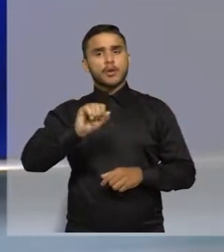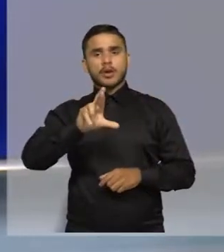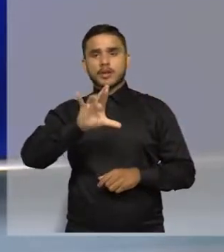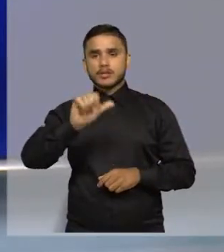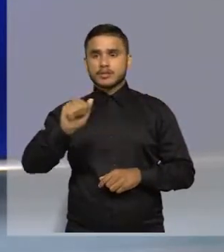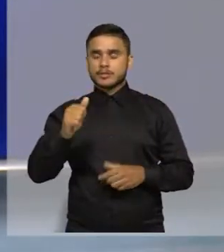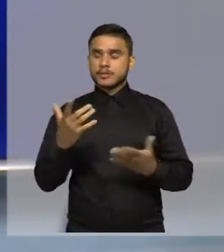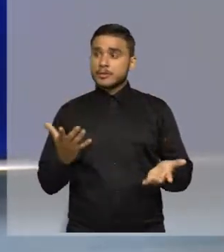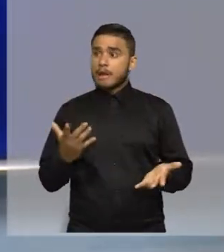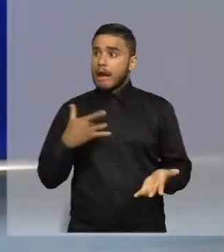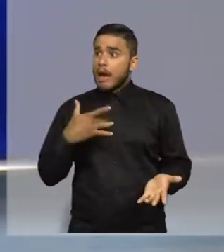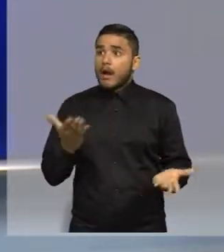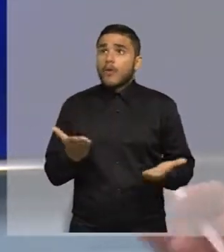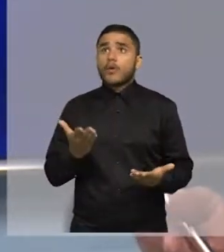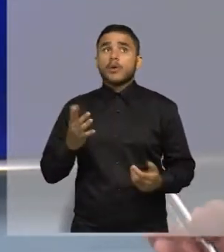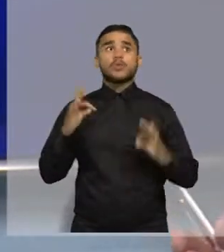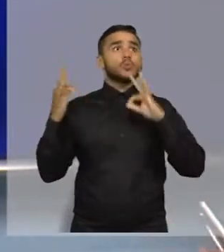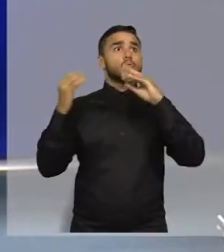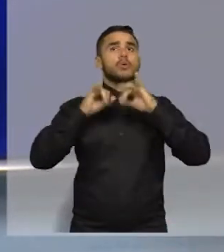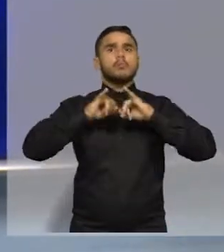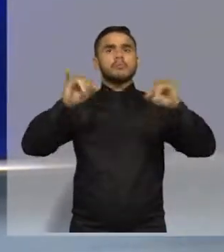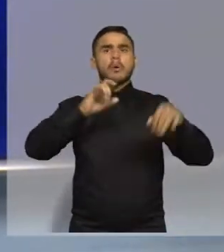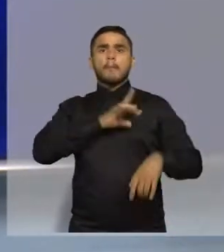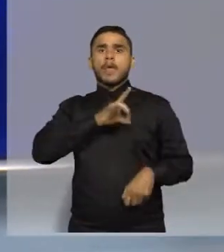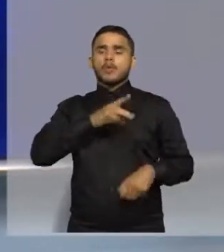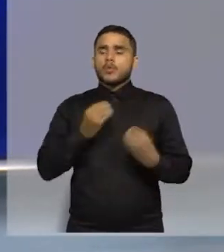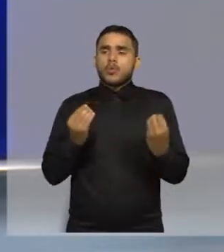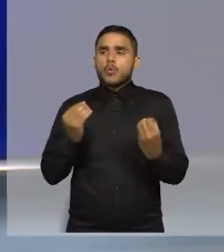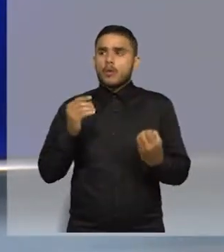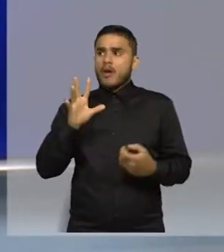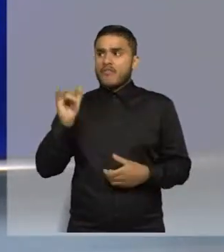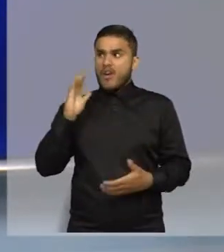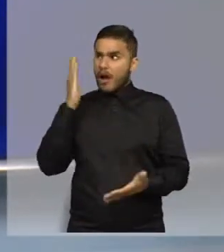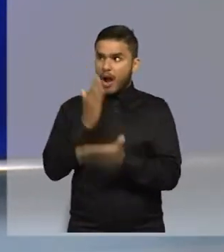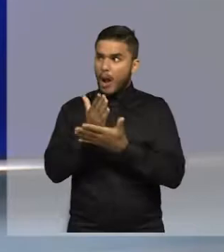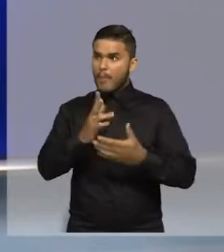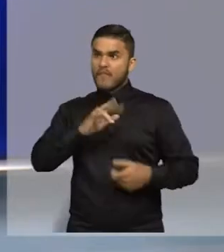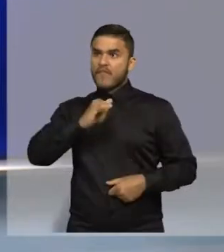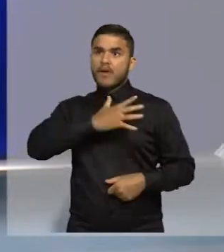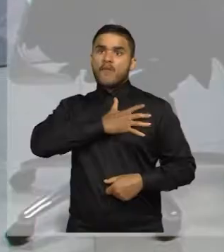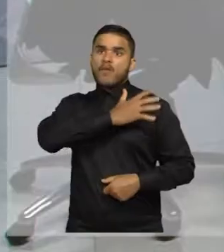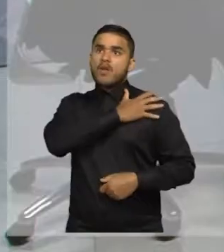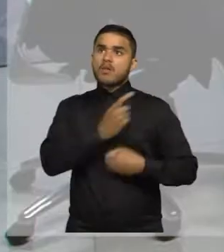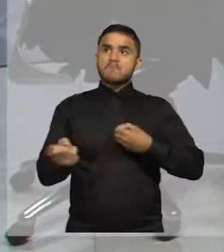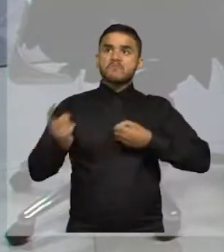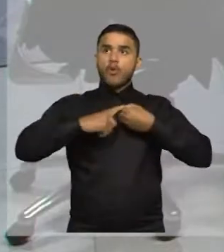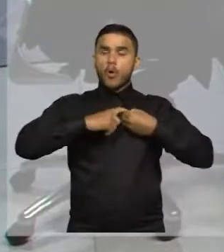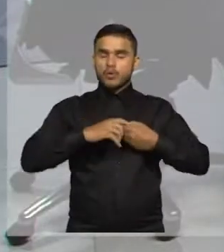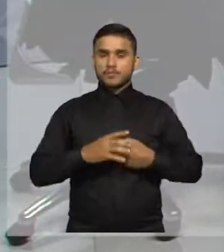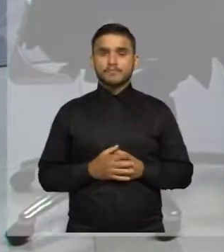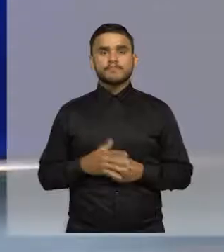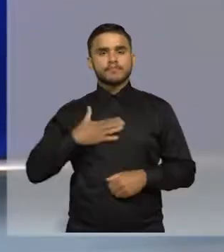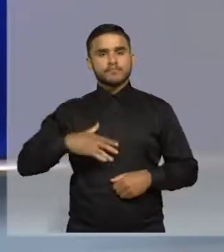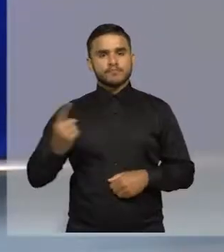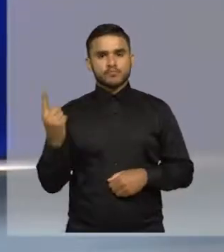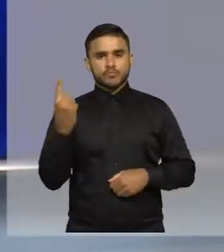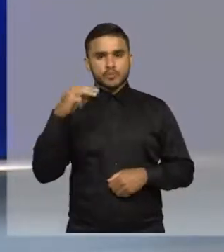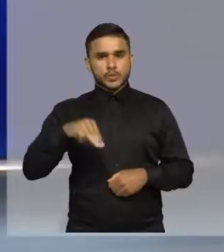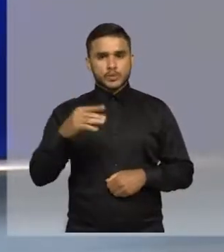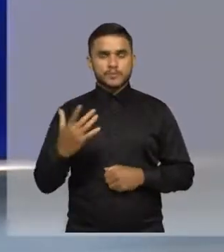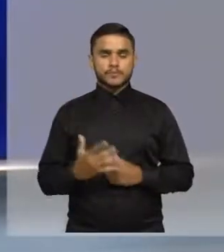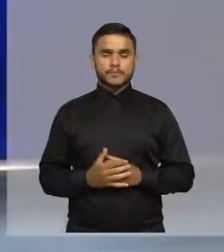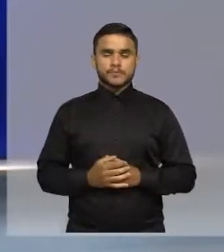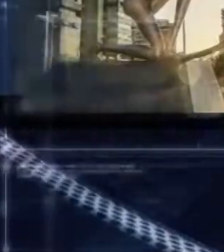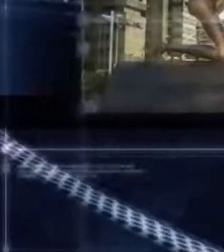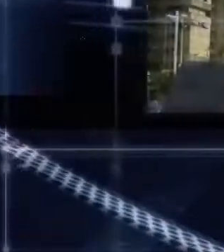esse foi o medo que foi disseminado durante toda a campanha de que ele representaria uma ameaça à democracia. Um minuto só e